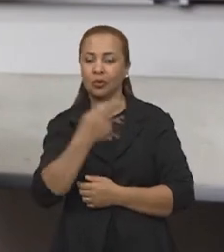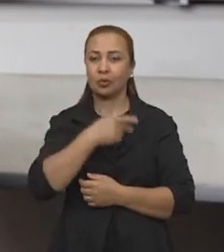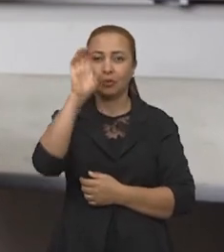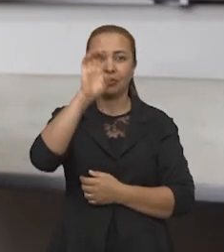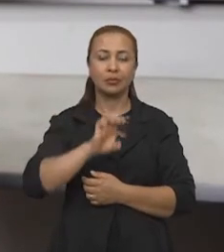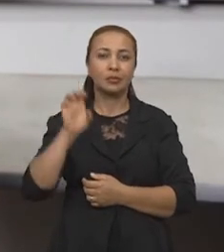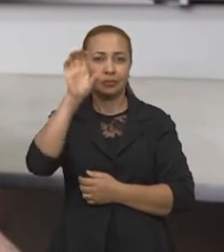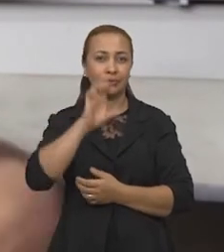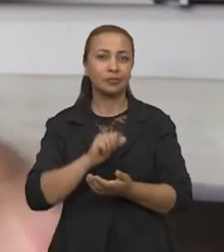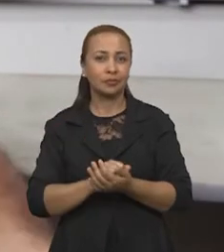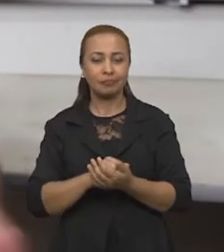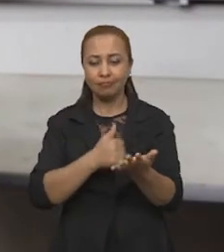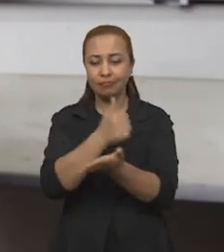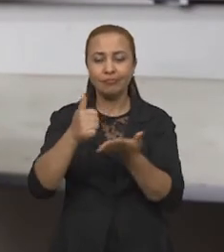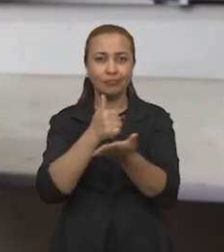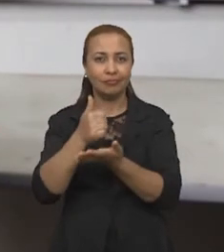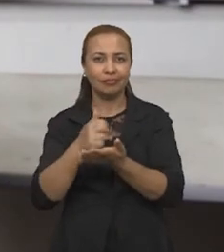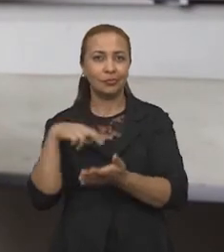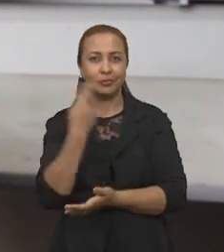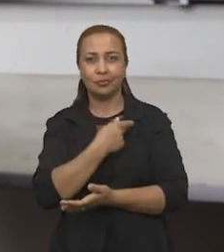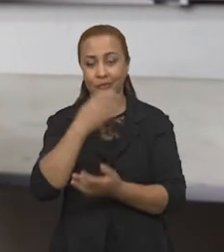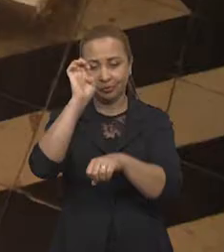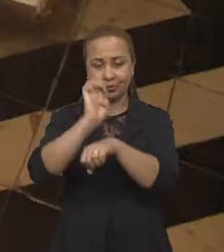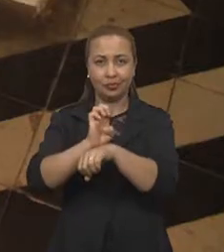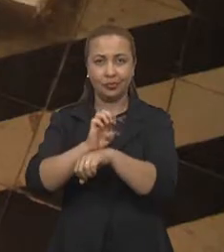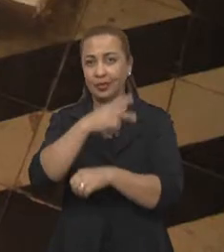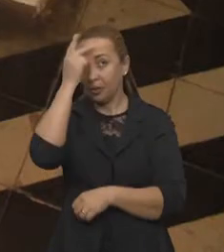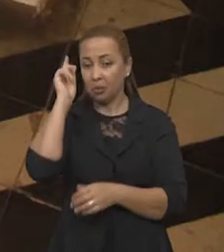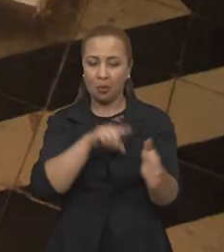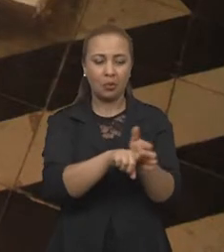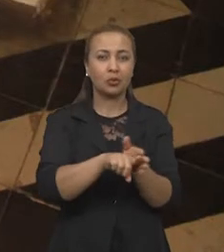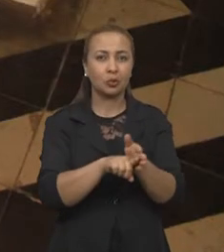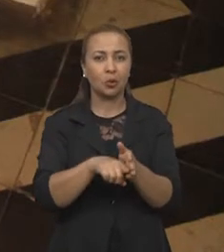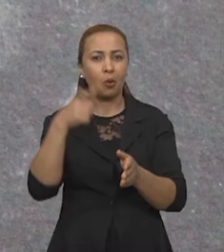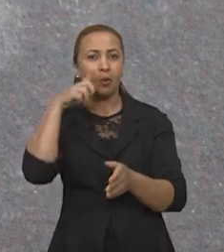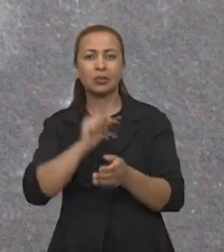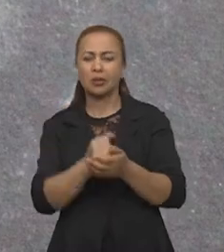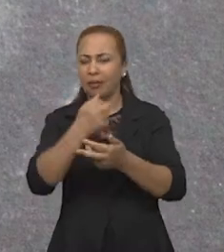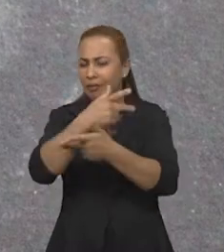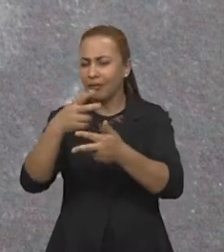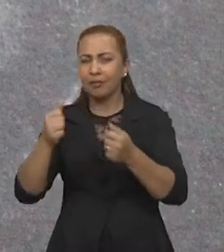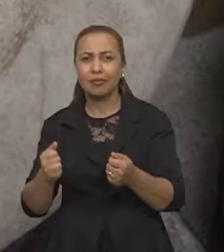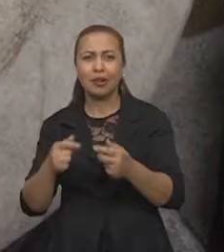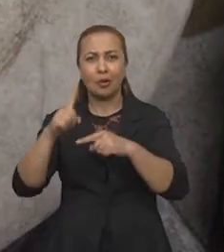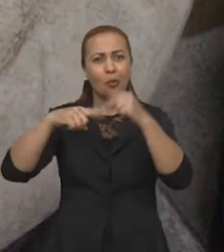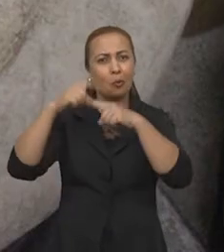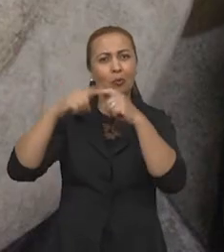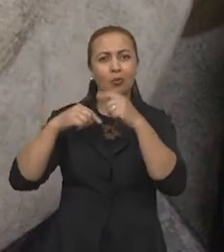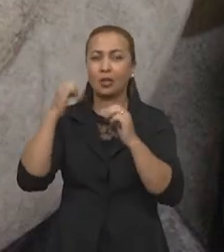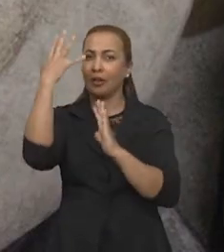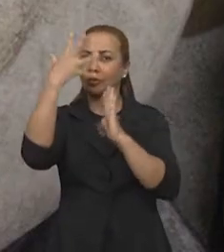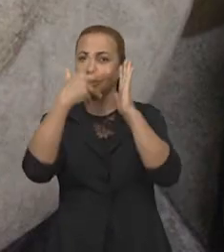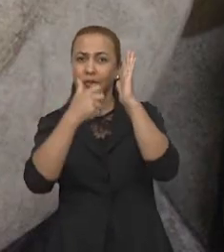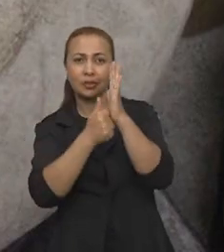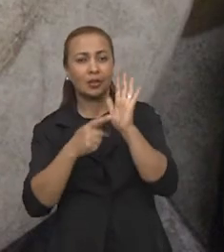região, né? Basicamente, né, do nosso estado. Os pesquisadores conseguiram vários artefatos que dizem muito